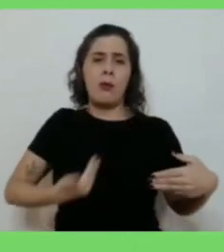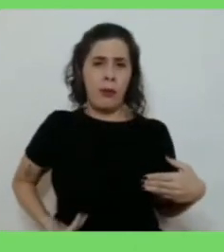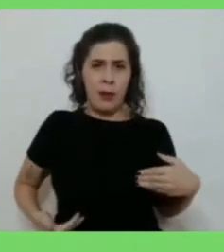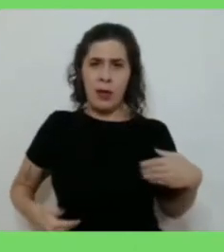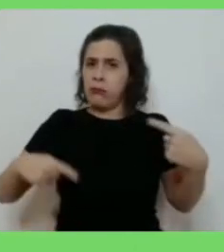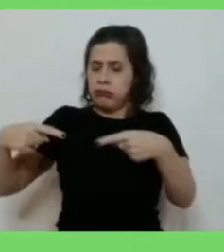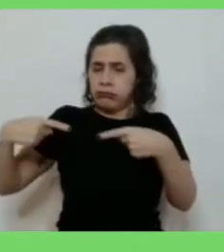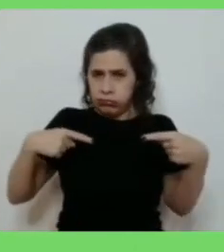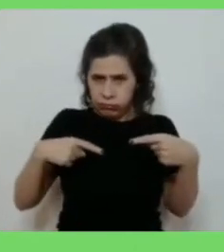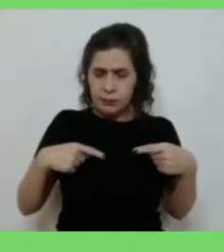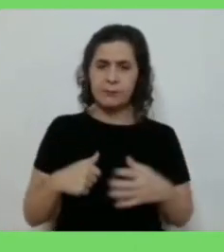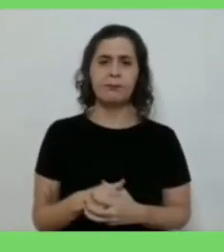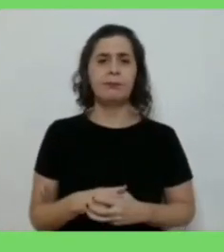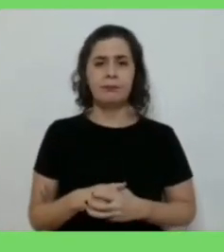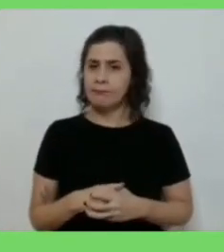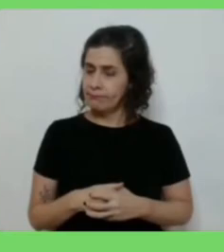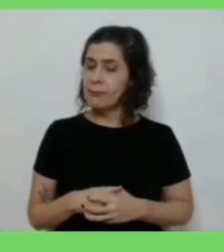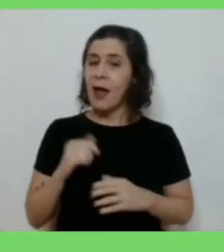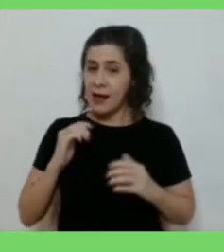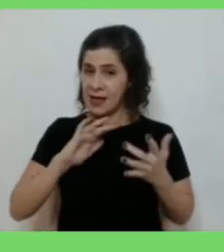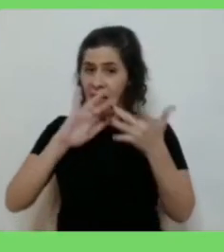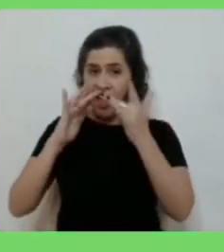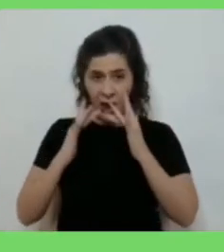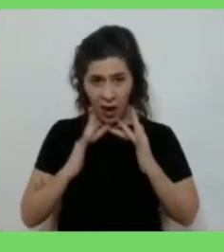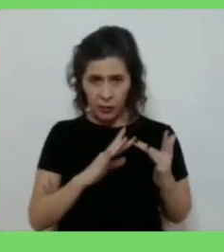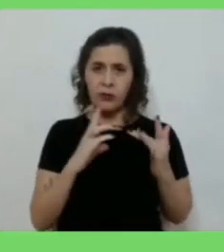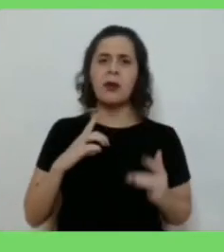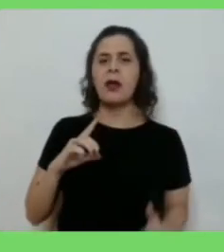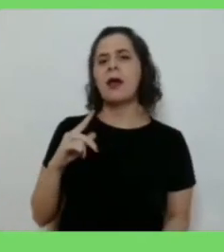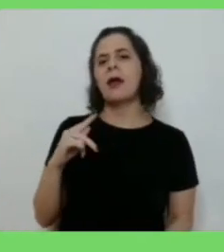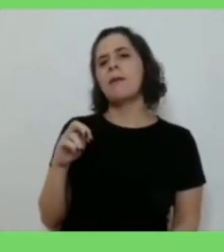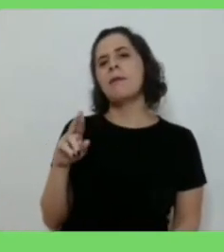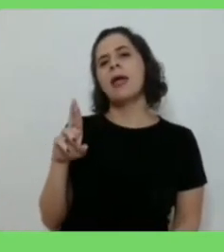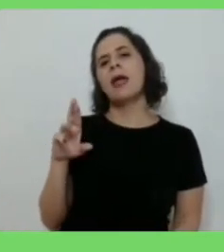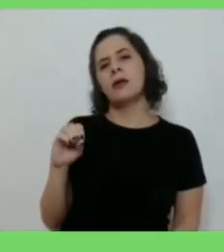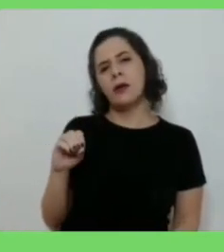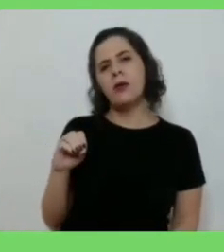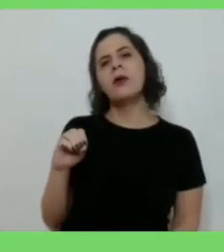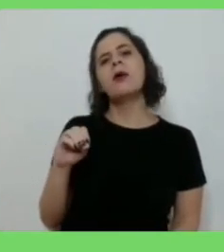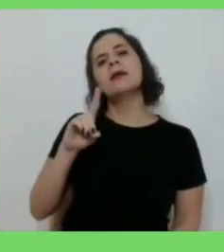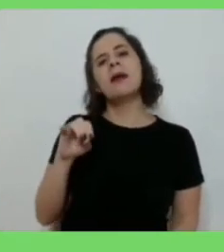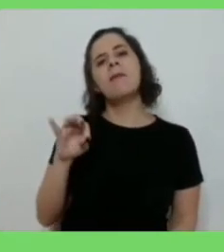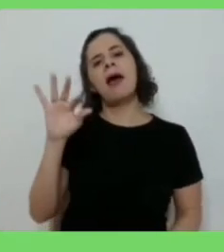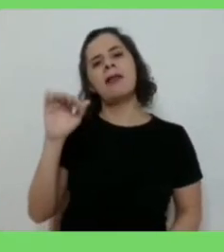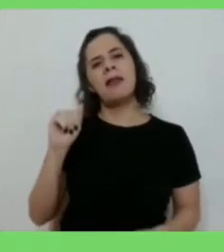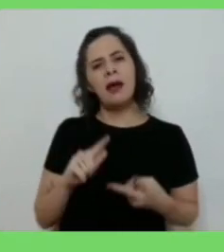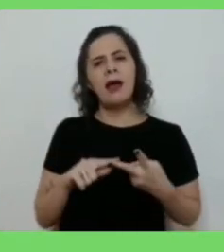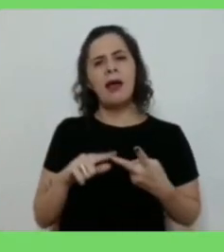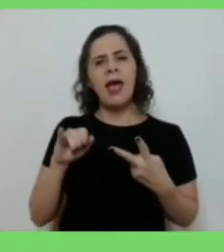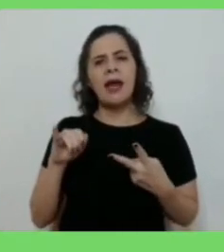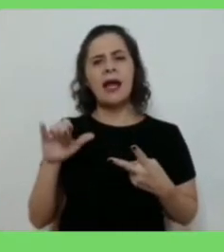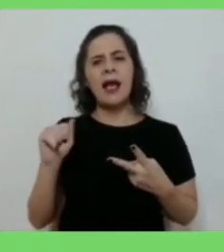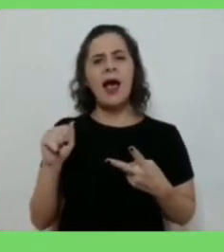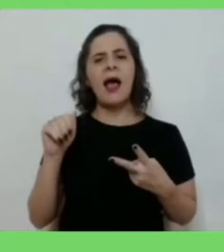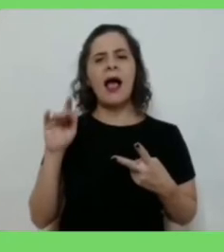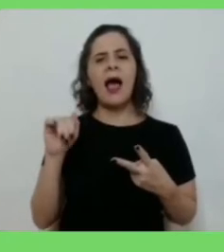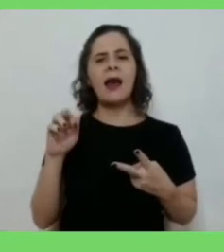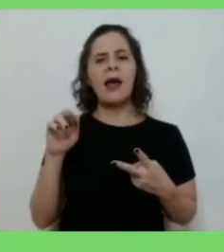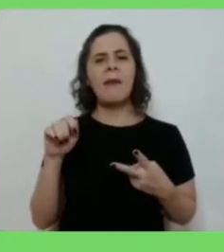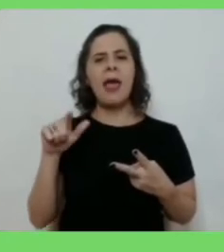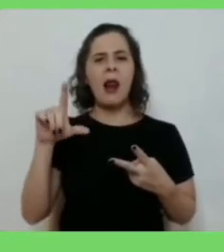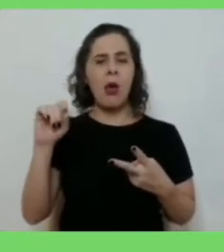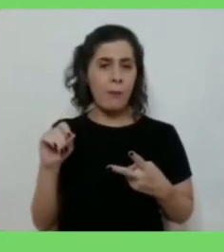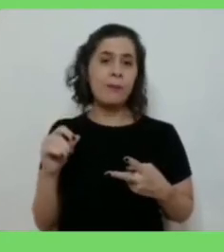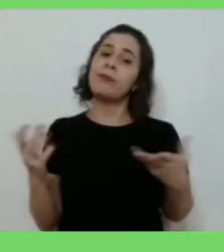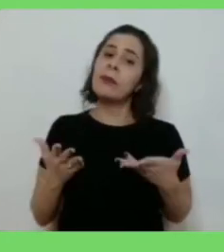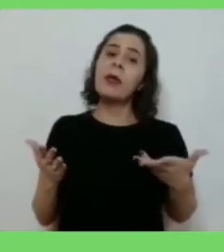games é comandado pelo Pedro zambarda e Érica caramelo e o o convidado que nós teremos no Encontro de